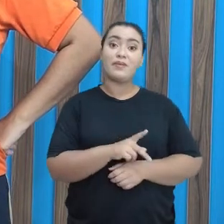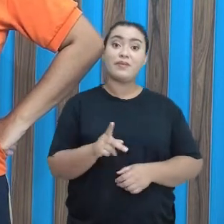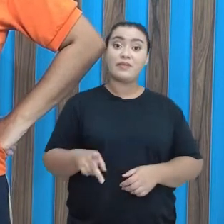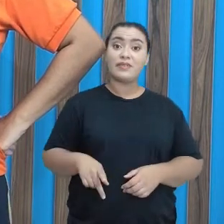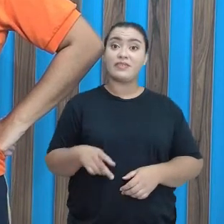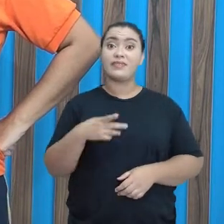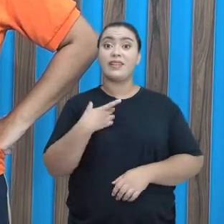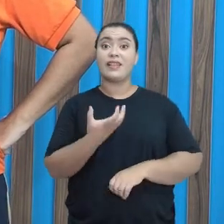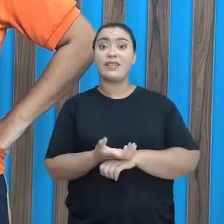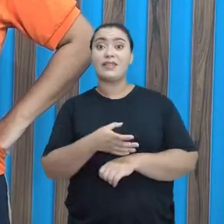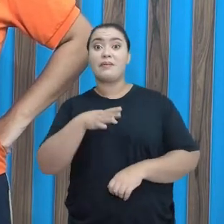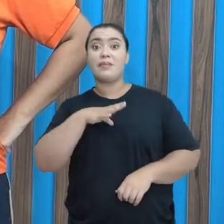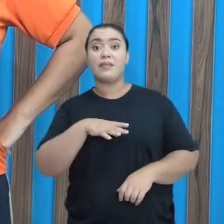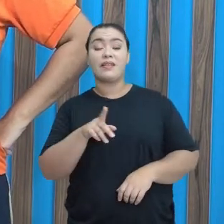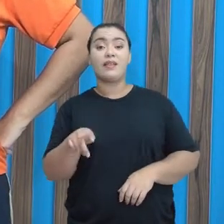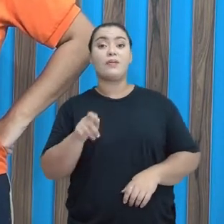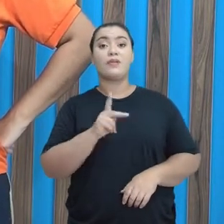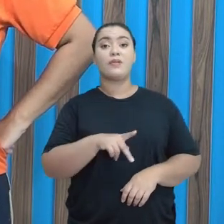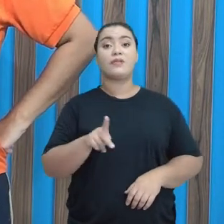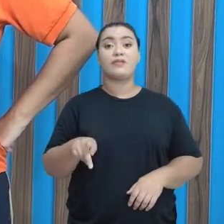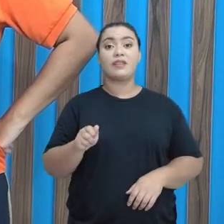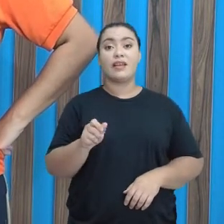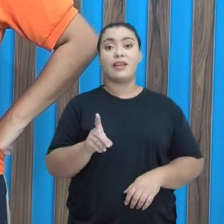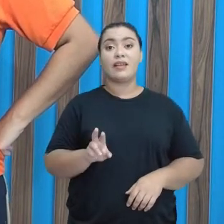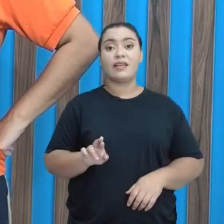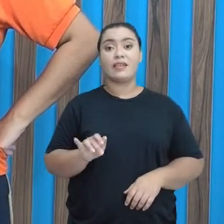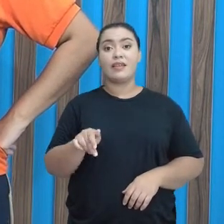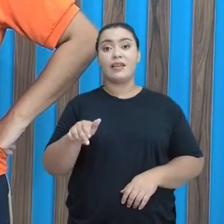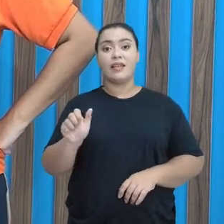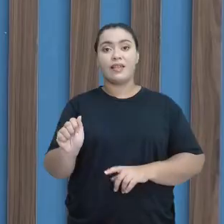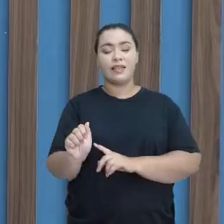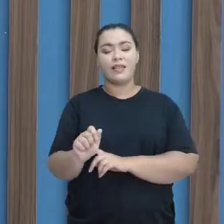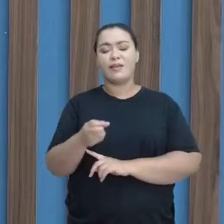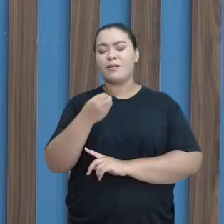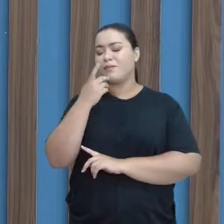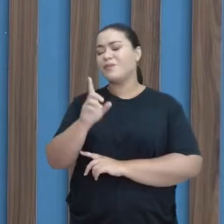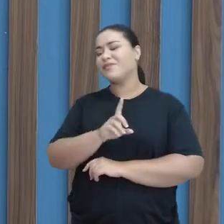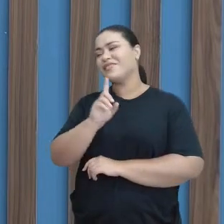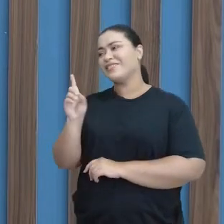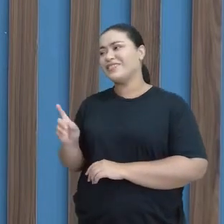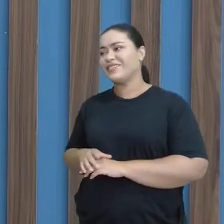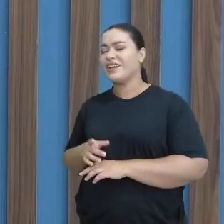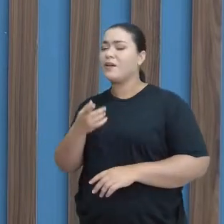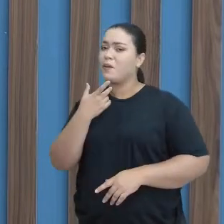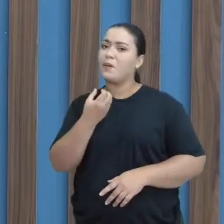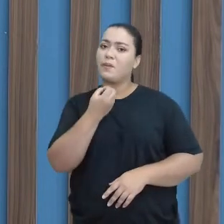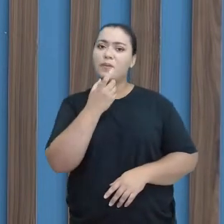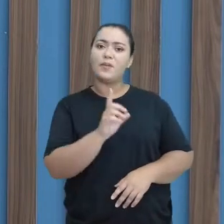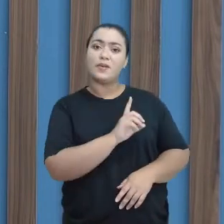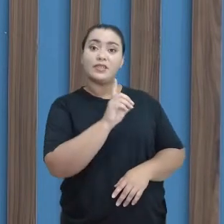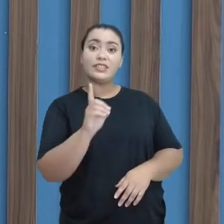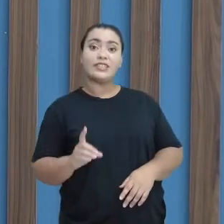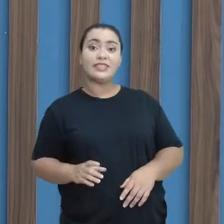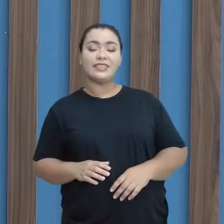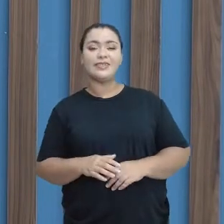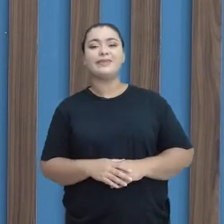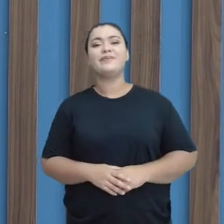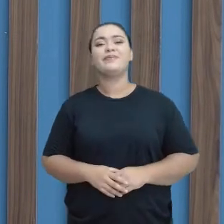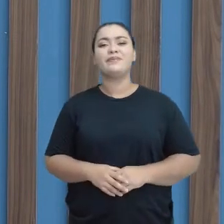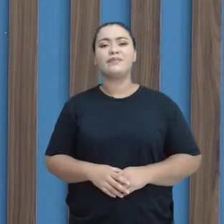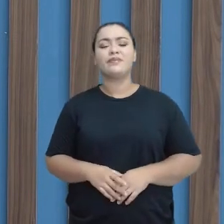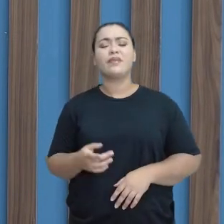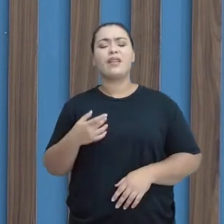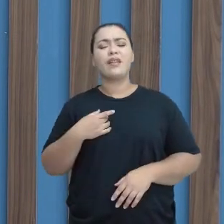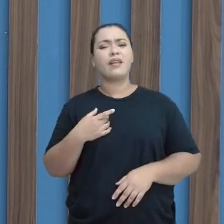língua portuguesa, professora Adriana Maria. Vamos dar um oizinho para ela. Bom dia, professora. Bom dia, Camille. É